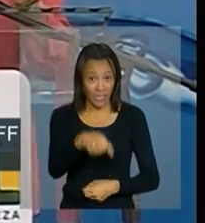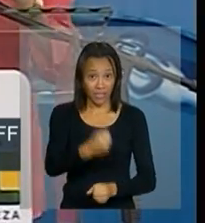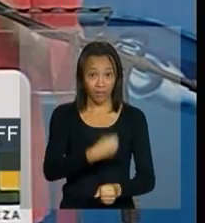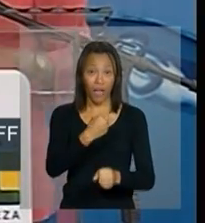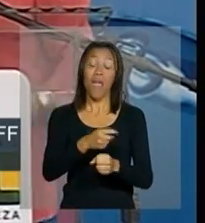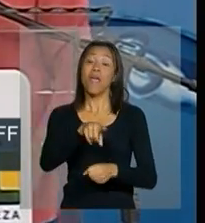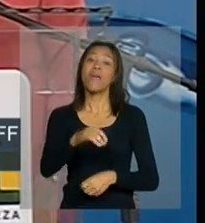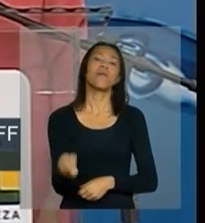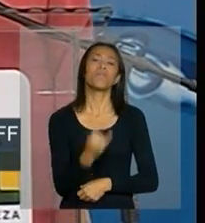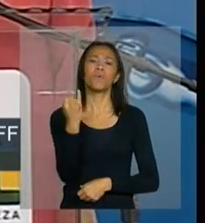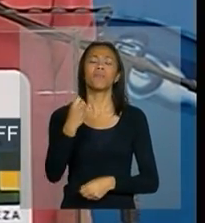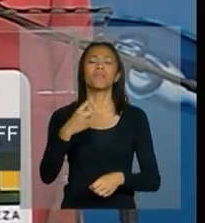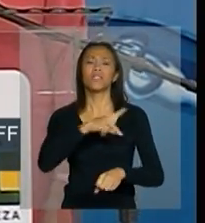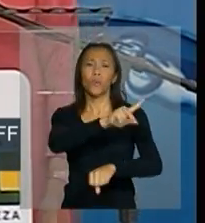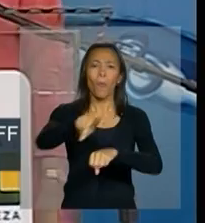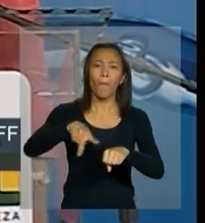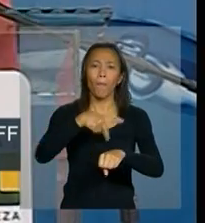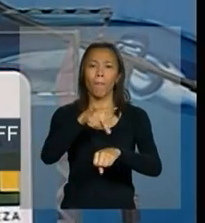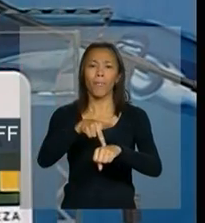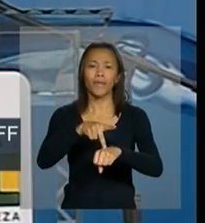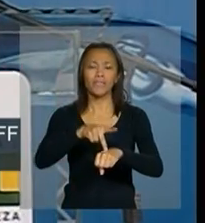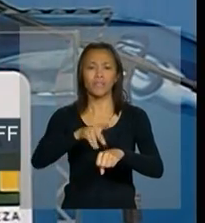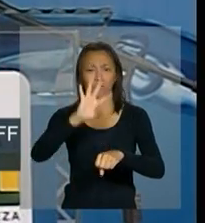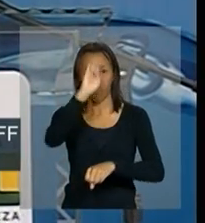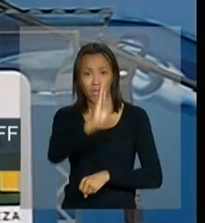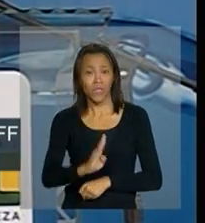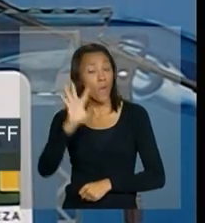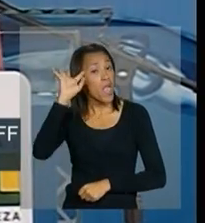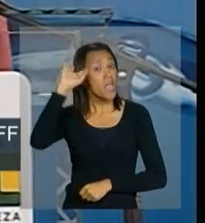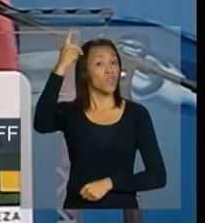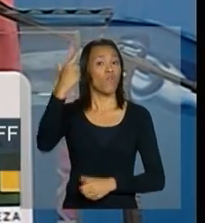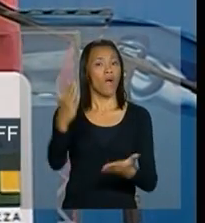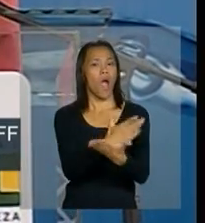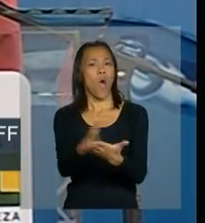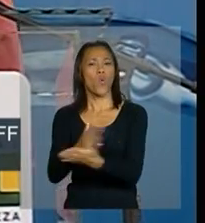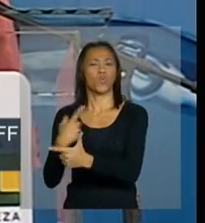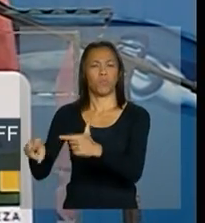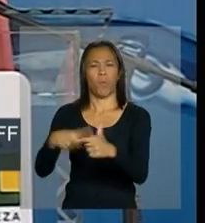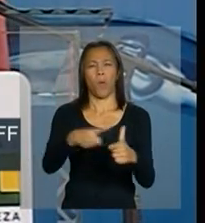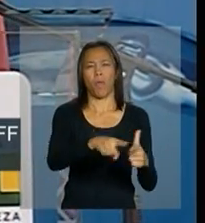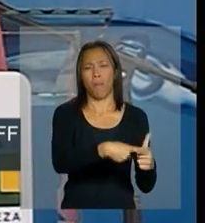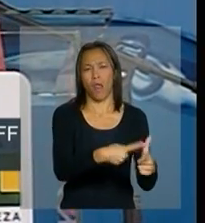que o Brasil resolva alguns problemas que têm